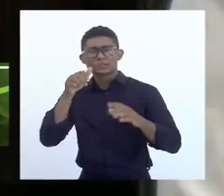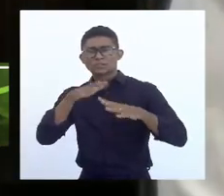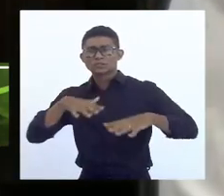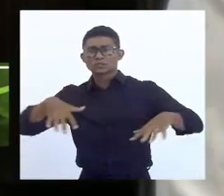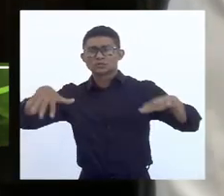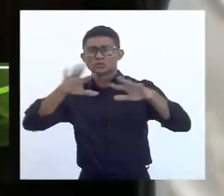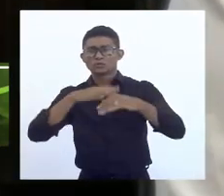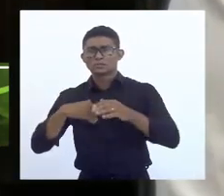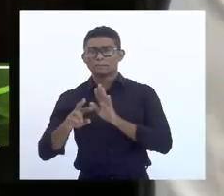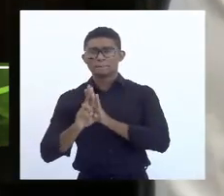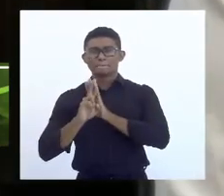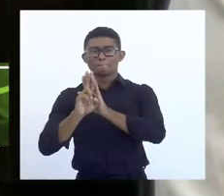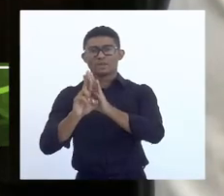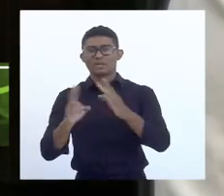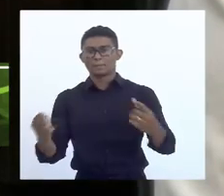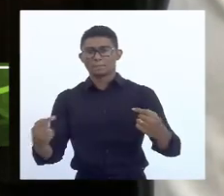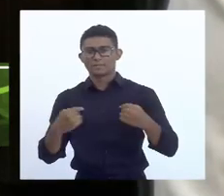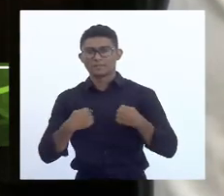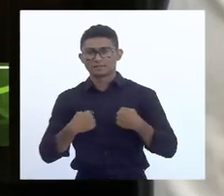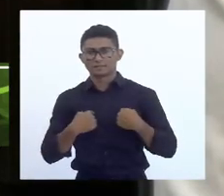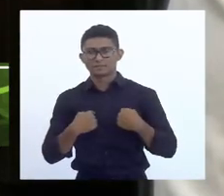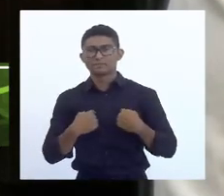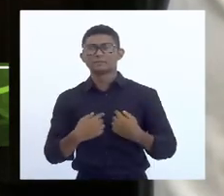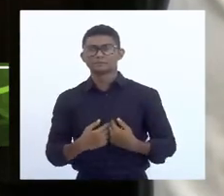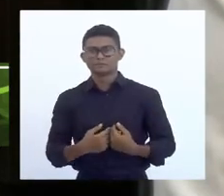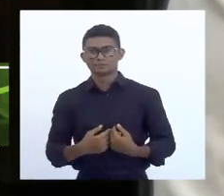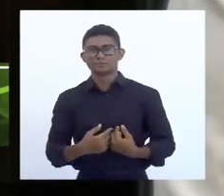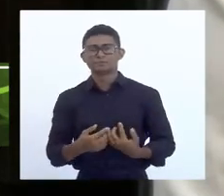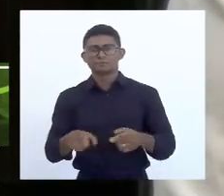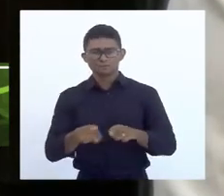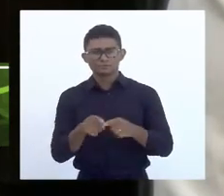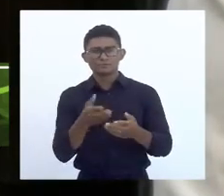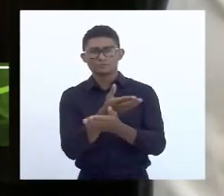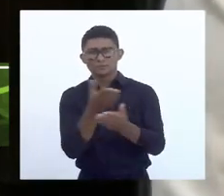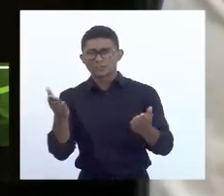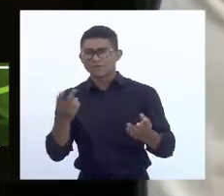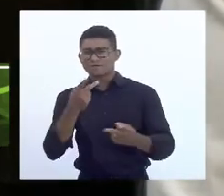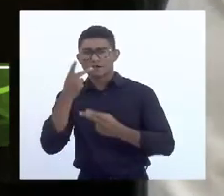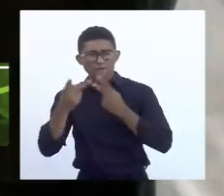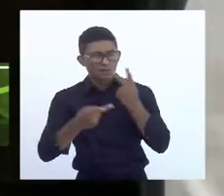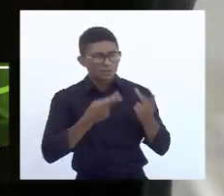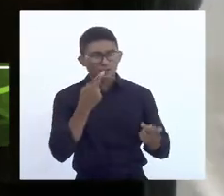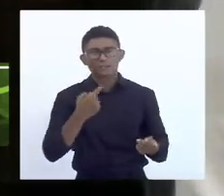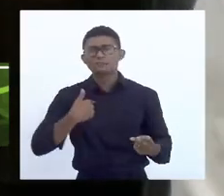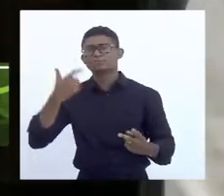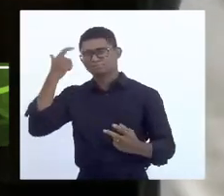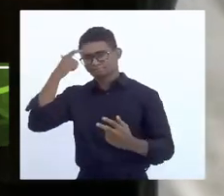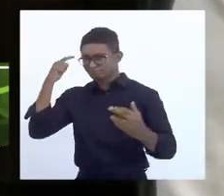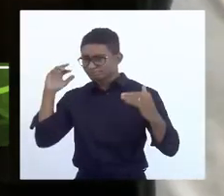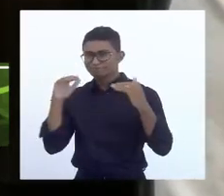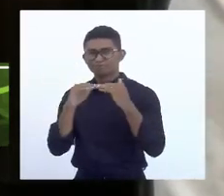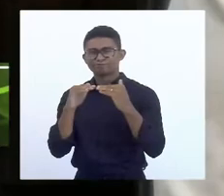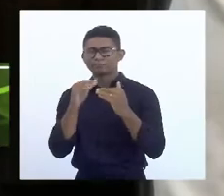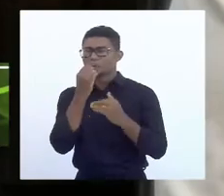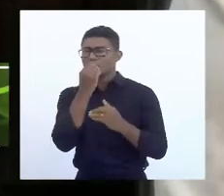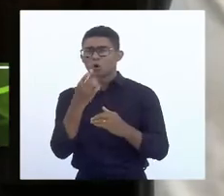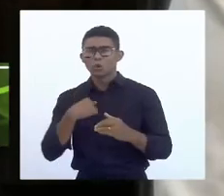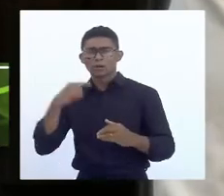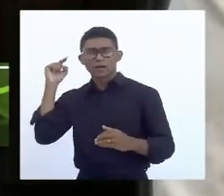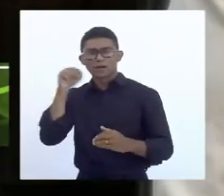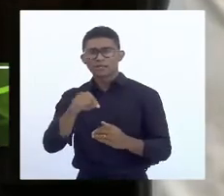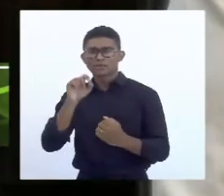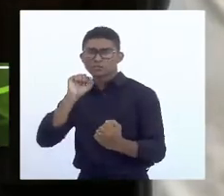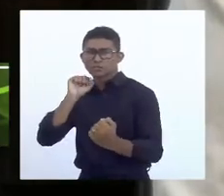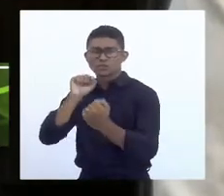representam tanto e que me representaram tanto em cada fala, muito bom estar aqui com vocês. Apesar de ser um